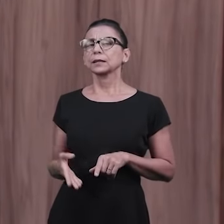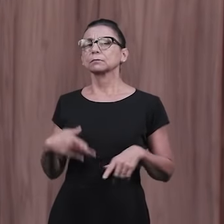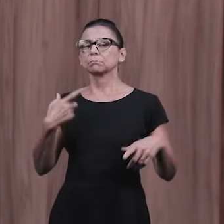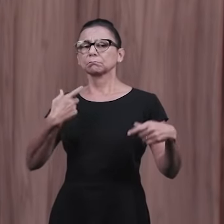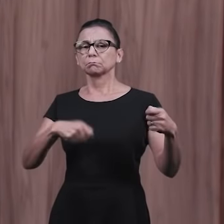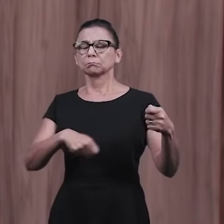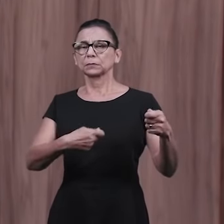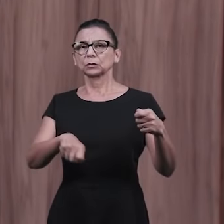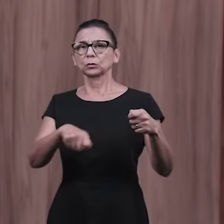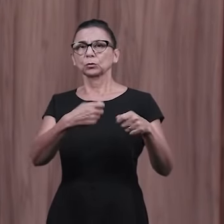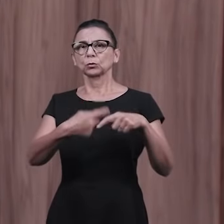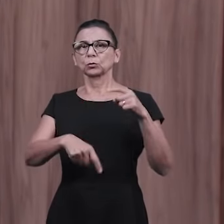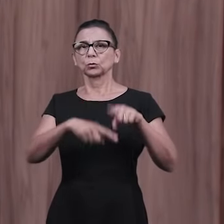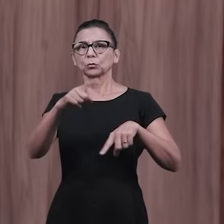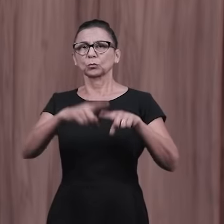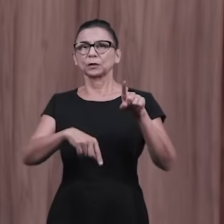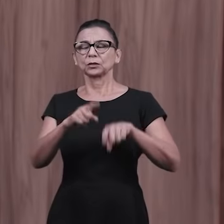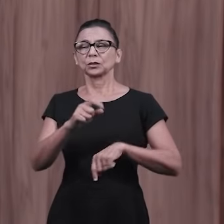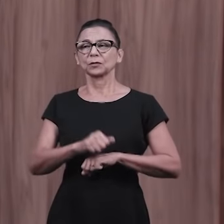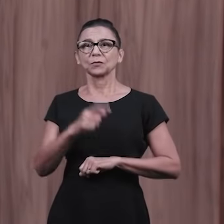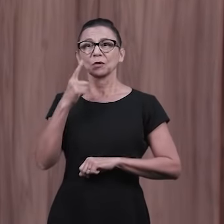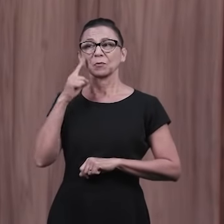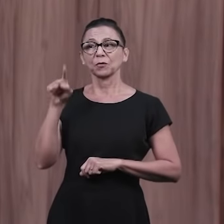Tocava harpa.